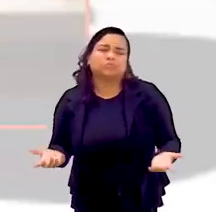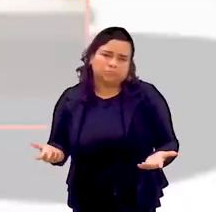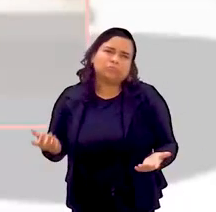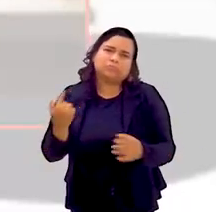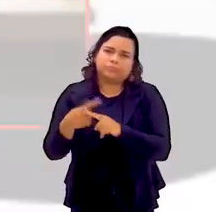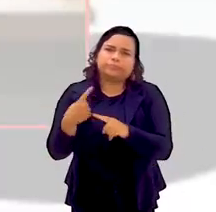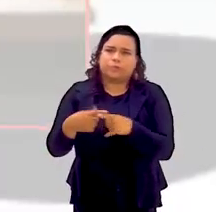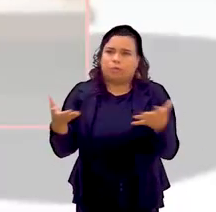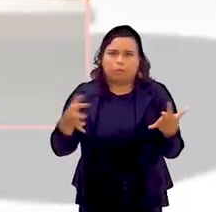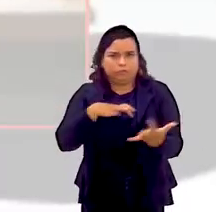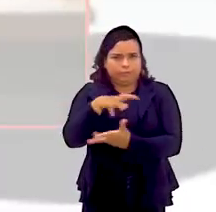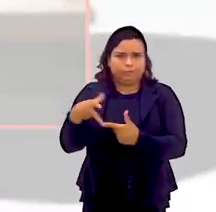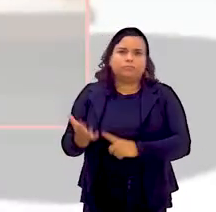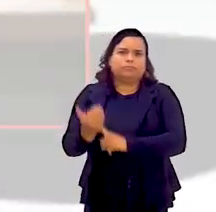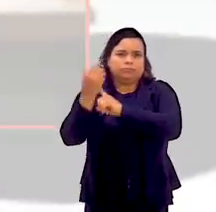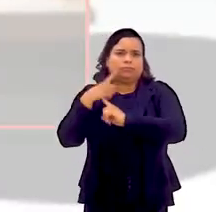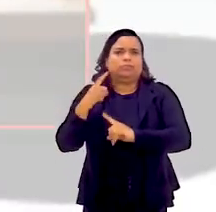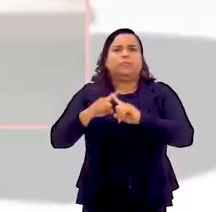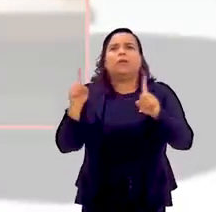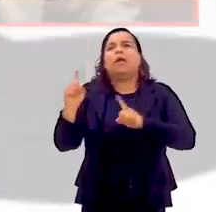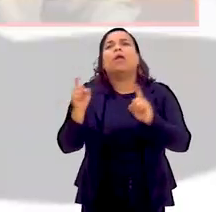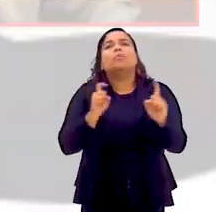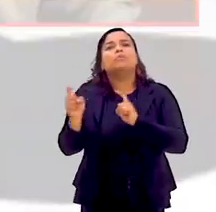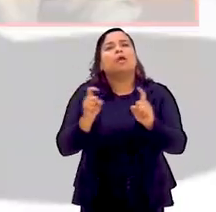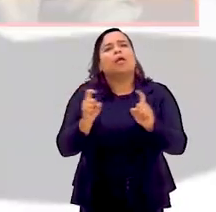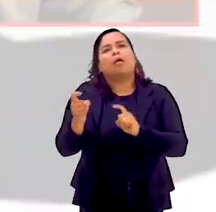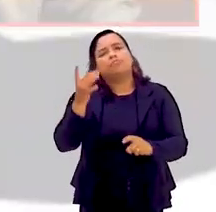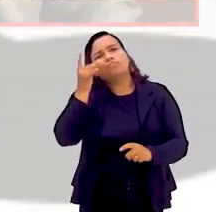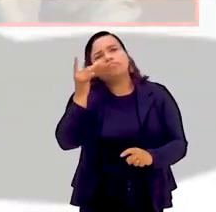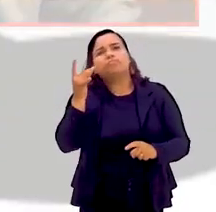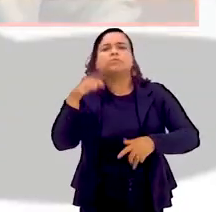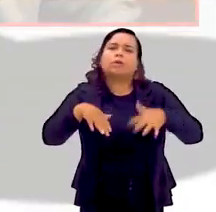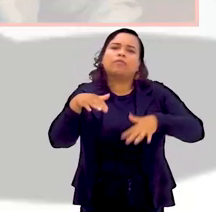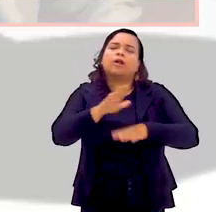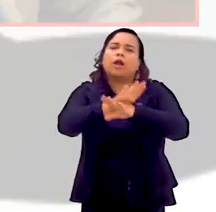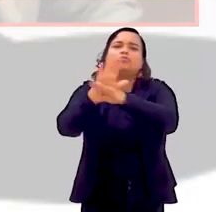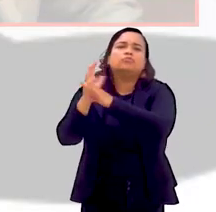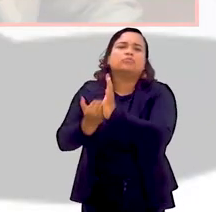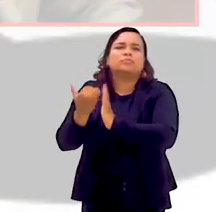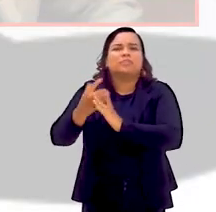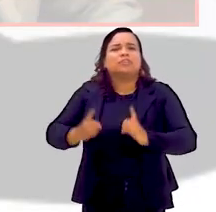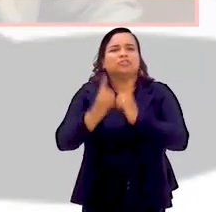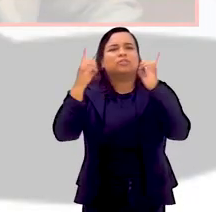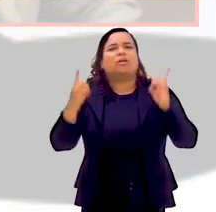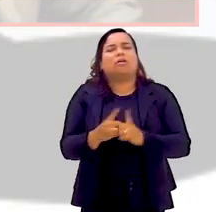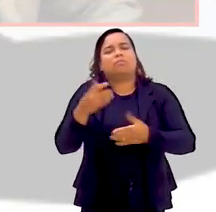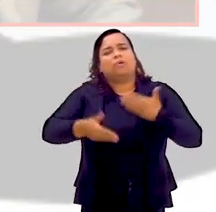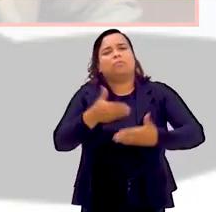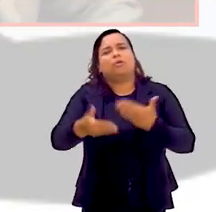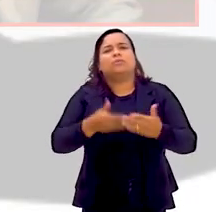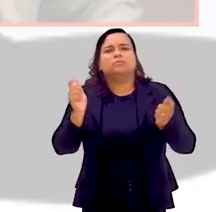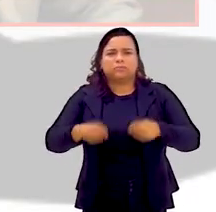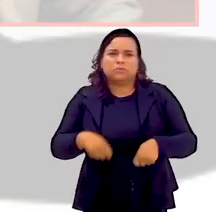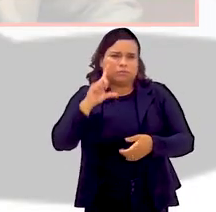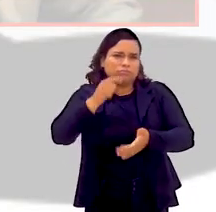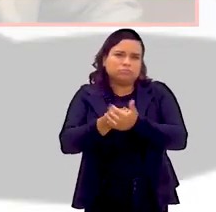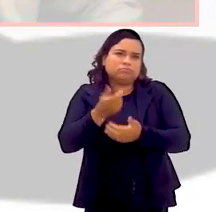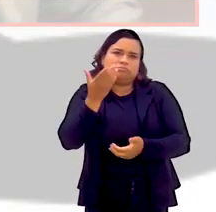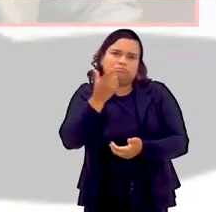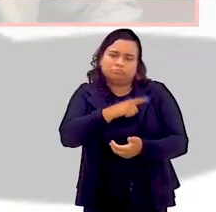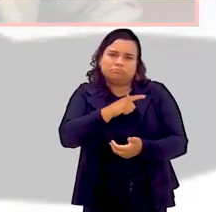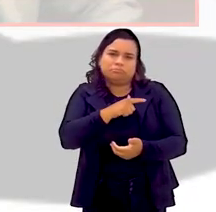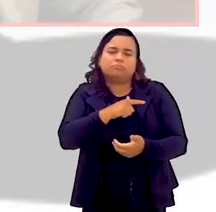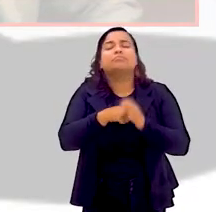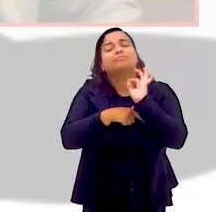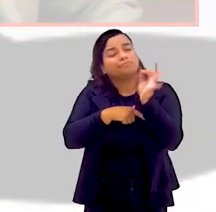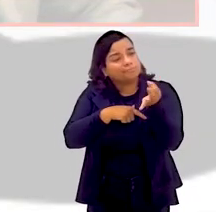apesar de o mundo hoje ser tecnológico, você ter essa reunião talvez acelere e dinamize um pouco o processo decisório, não é?